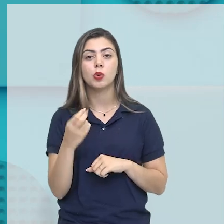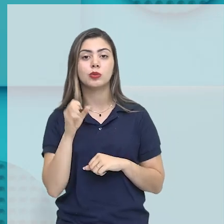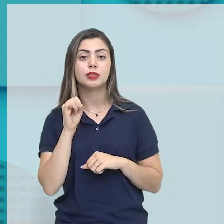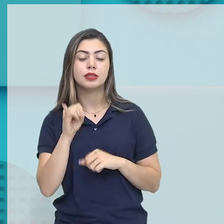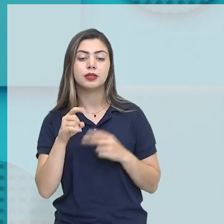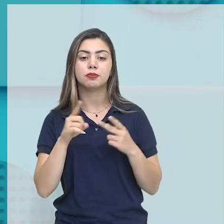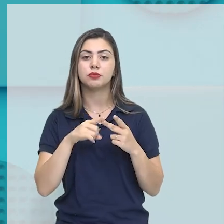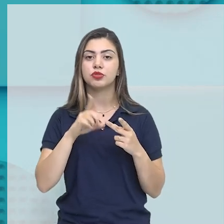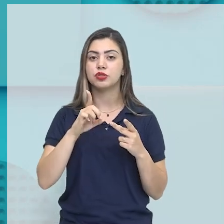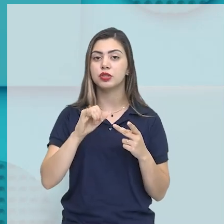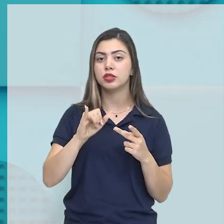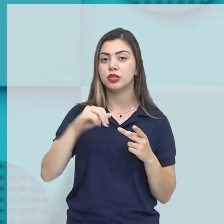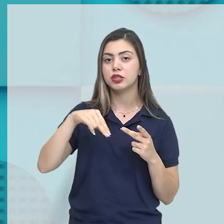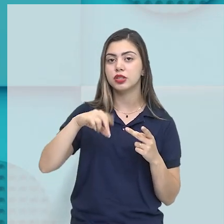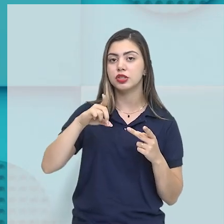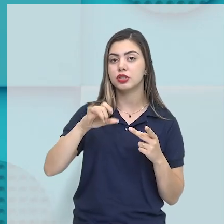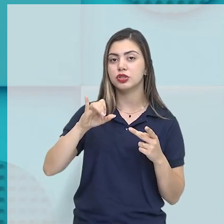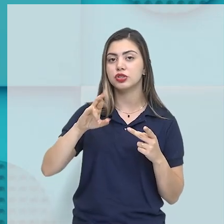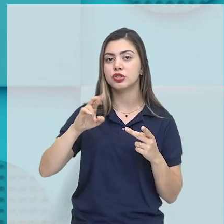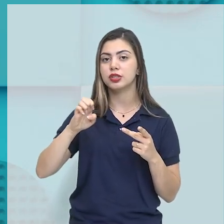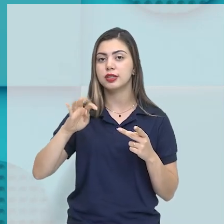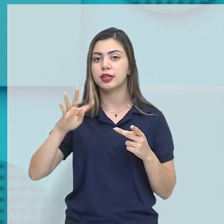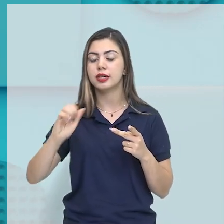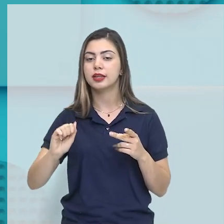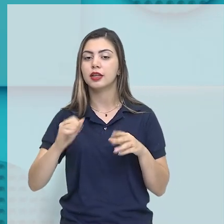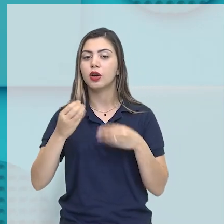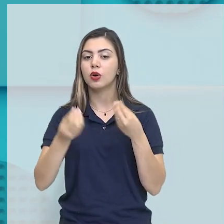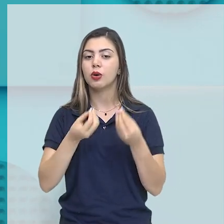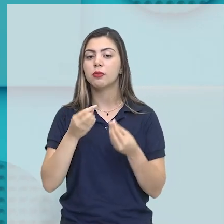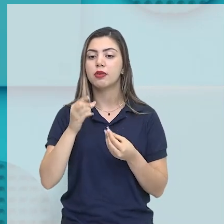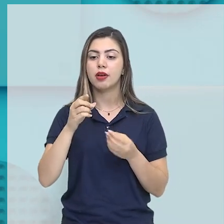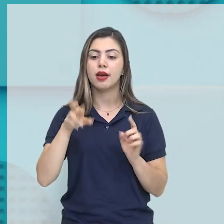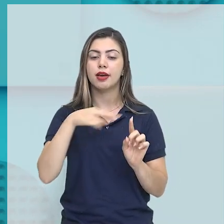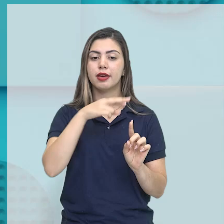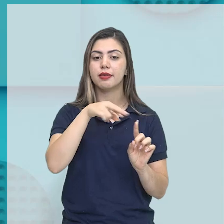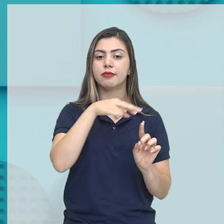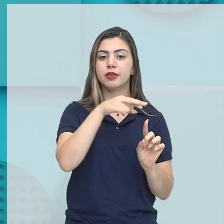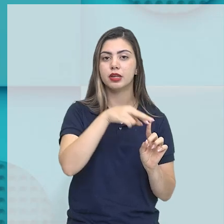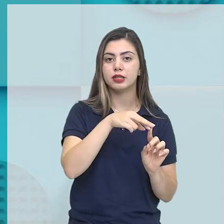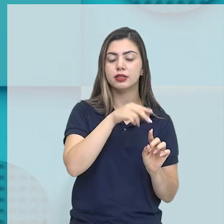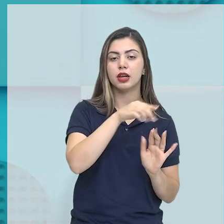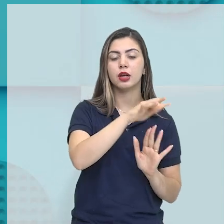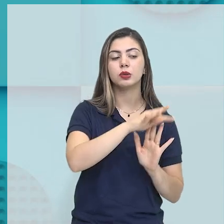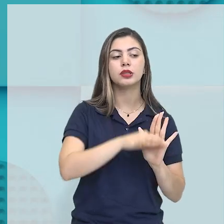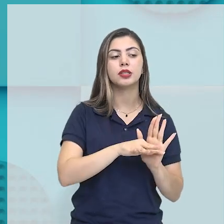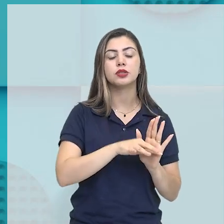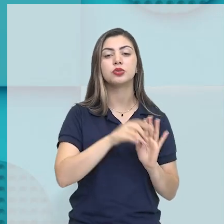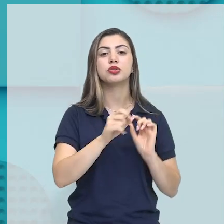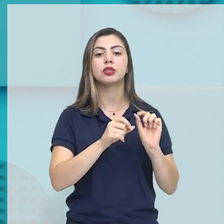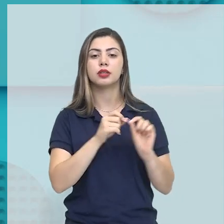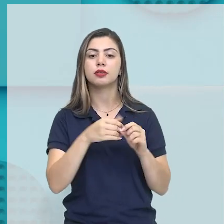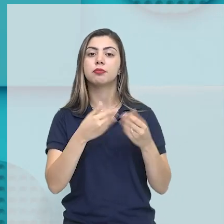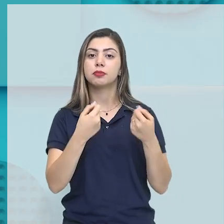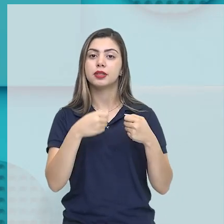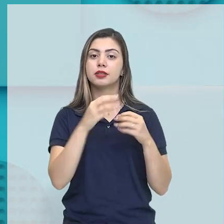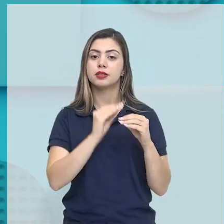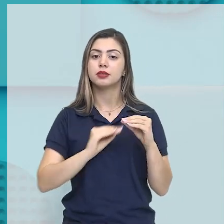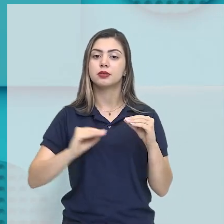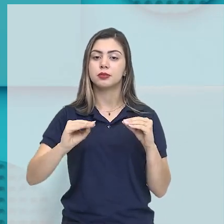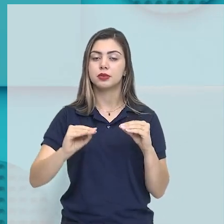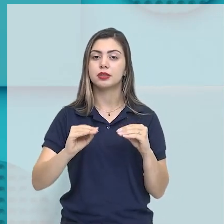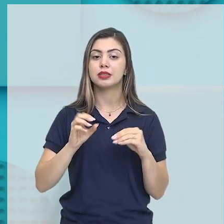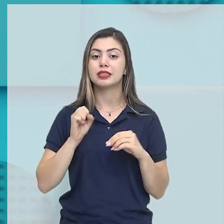forma indireta, você vai dizer de quem é aquele texto, tá? Senão você vai estar cometendo